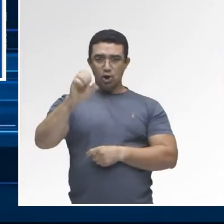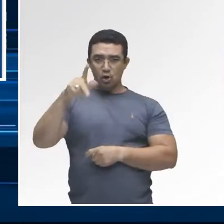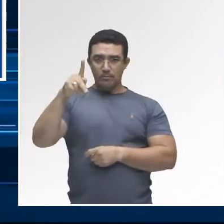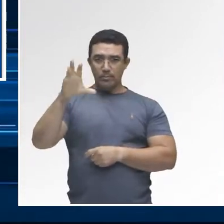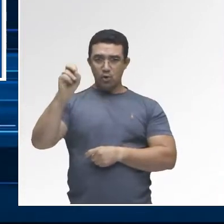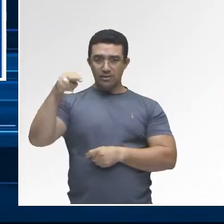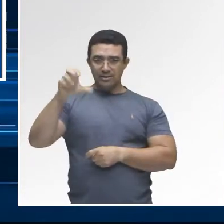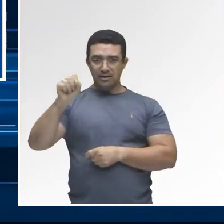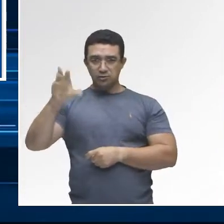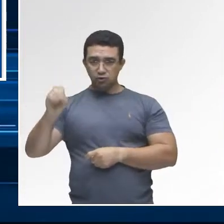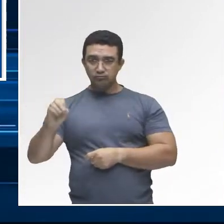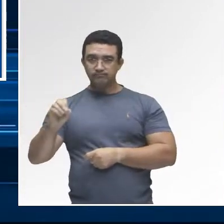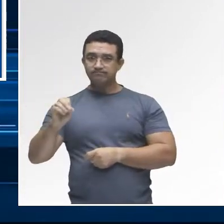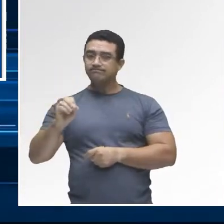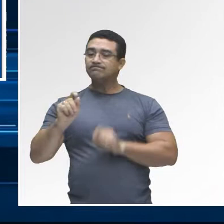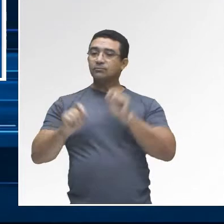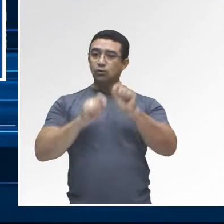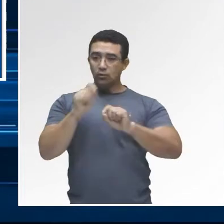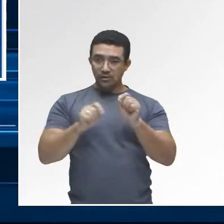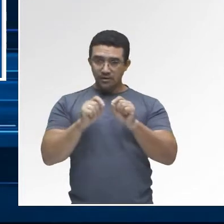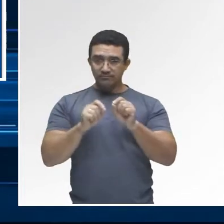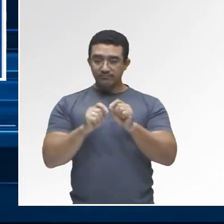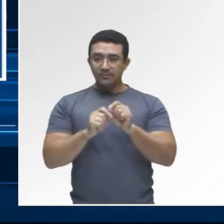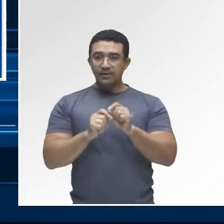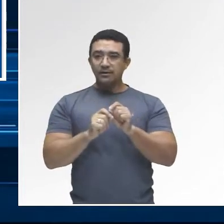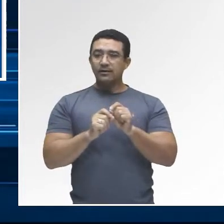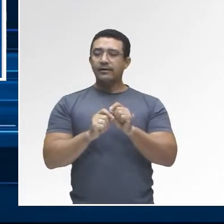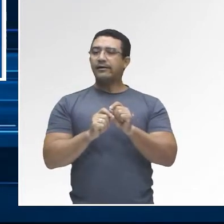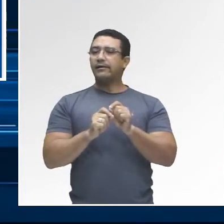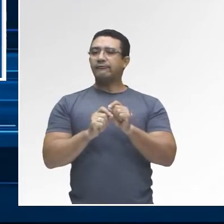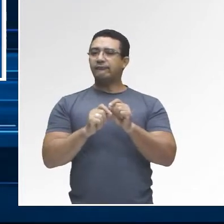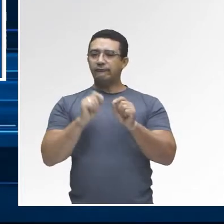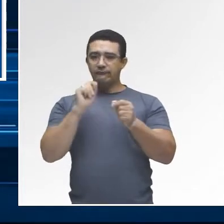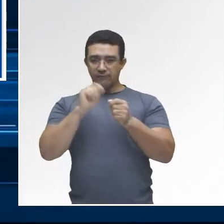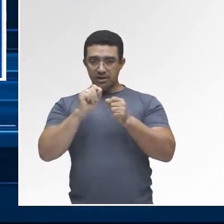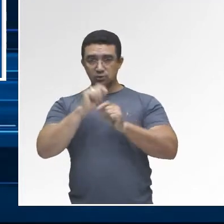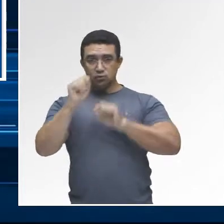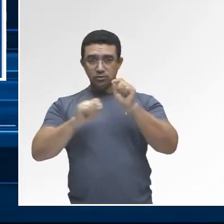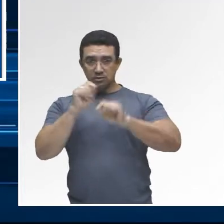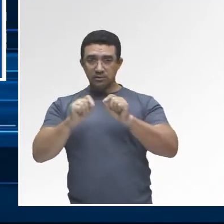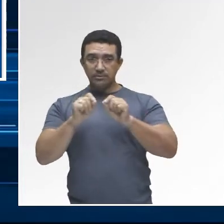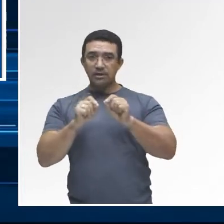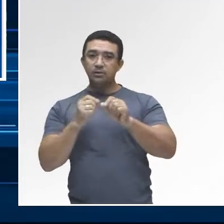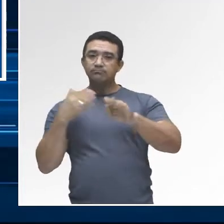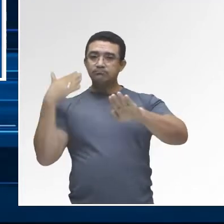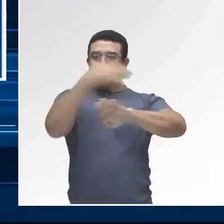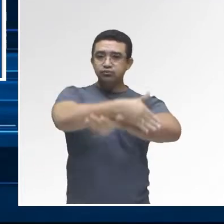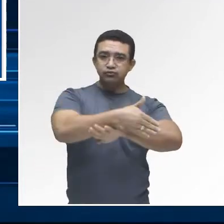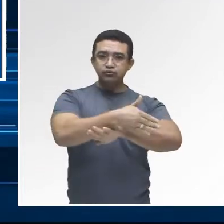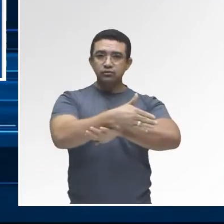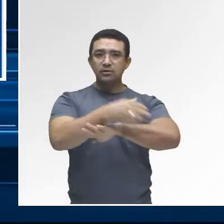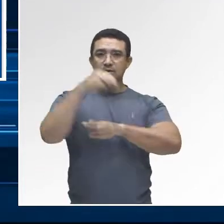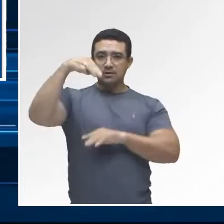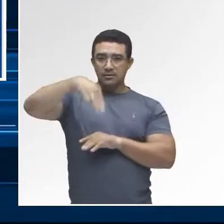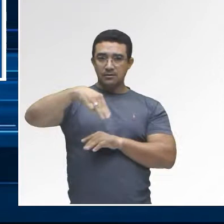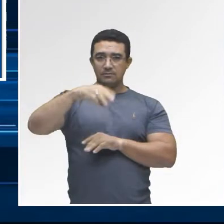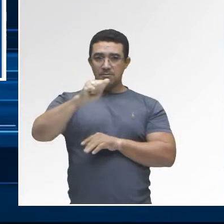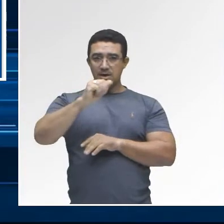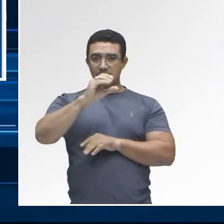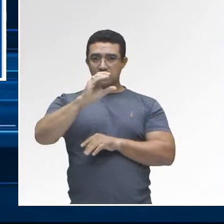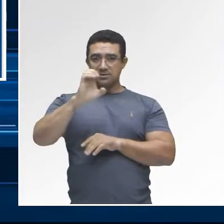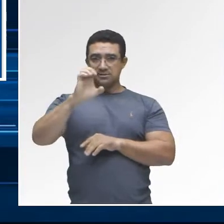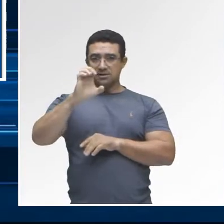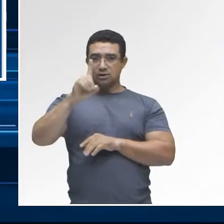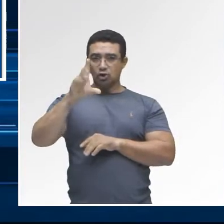vai facilitar a invasão dos macedônios, os macedônios que vão invadir a Grécia, liderados por